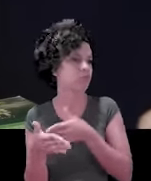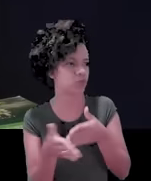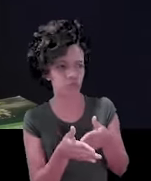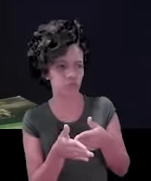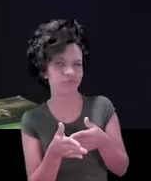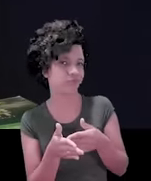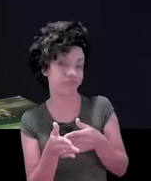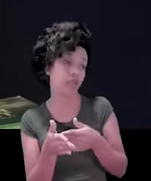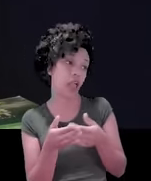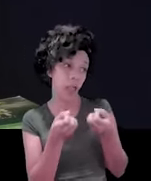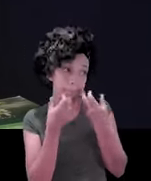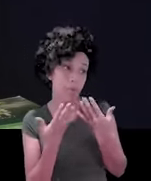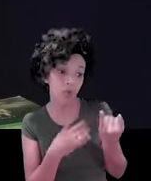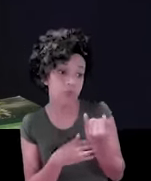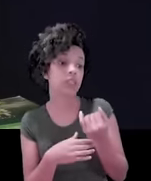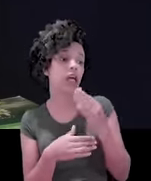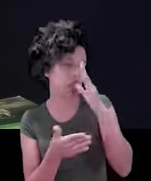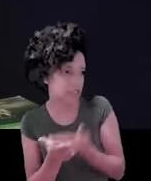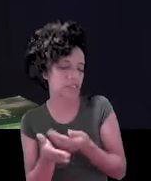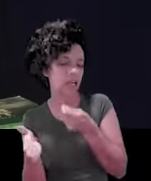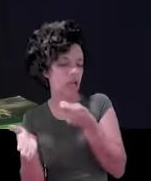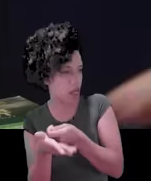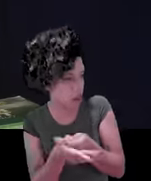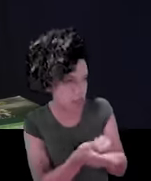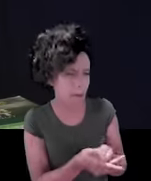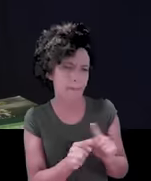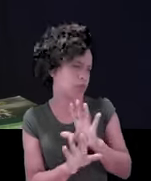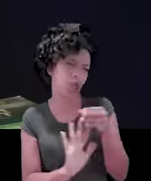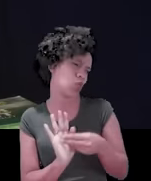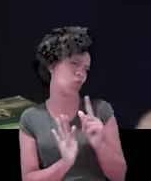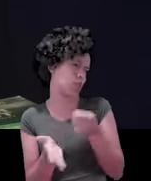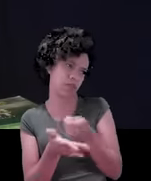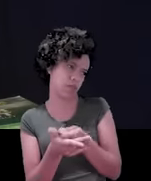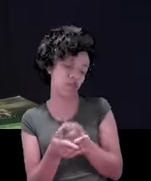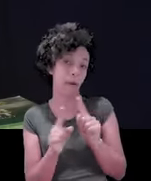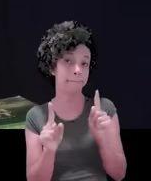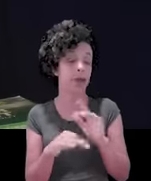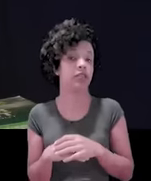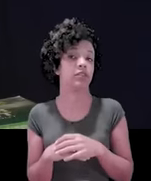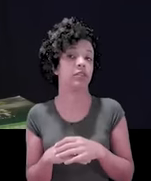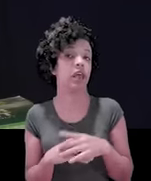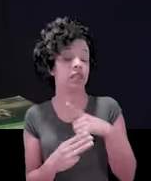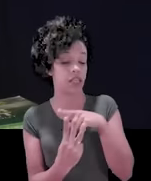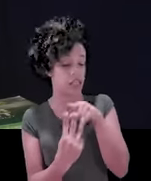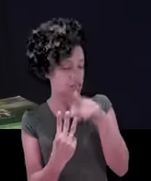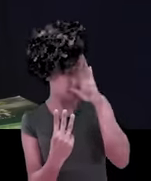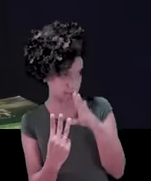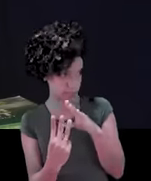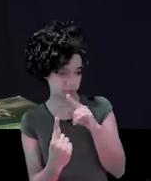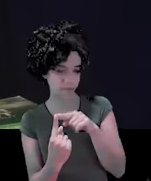toda criança limitante vale a pena dizer isso a gente fala uma sequência de mutantes que a simplesmente toda crença limitante lá é mas tem três coisas